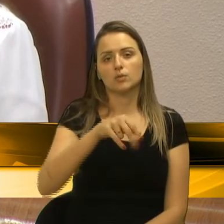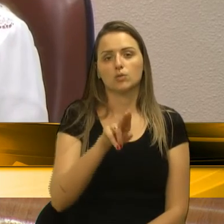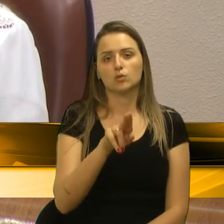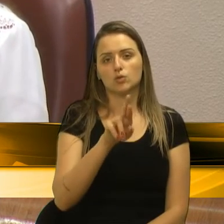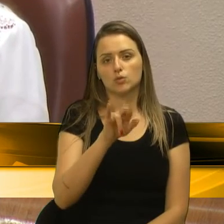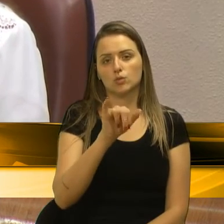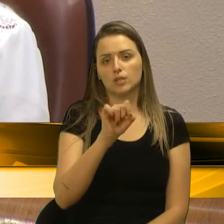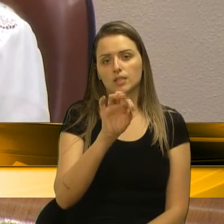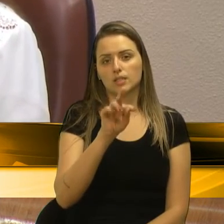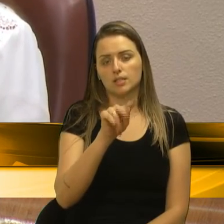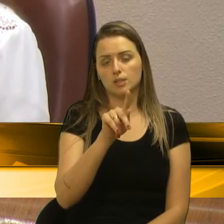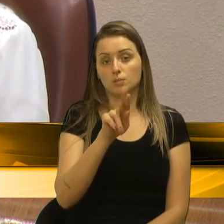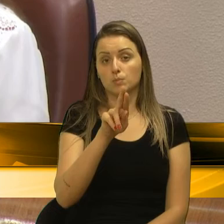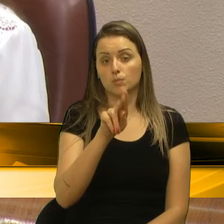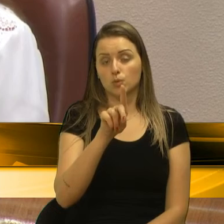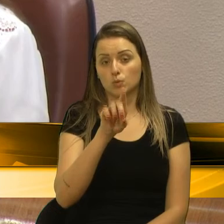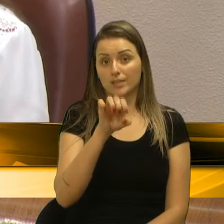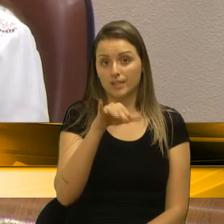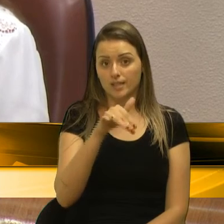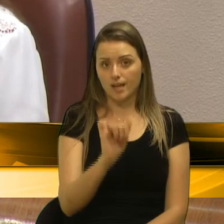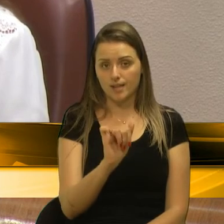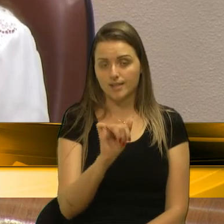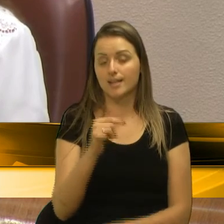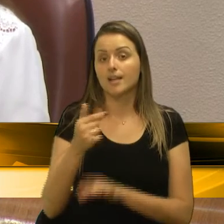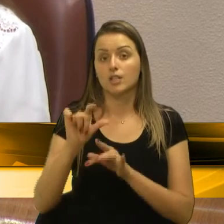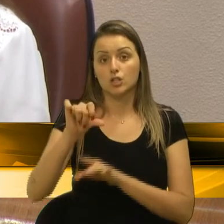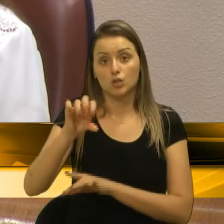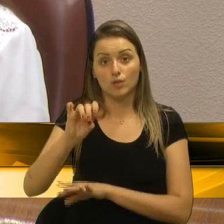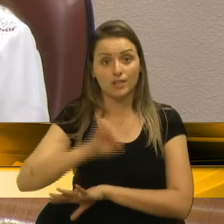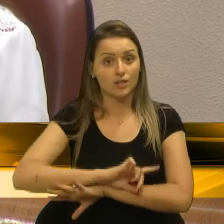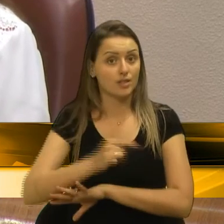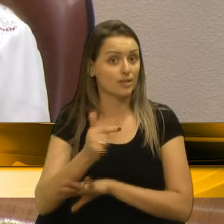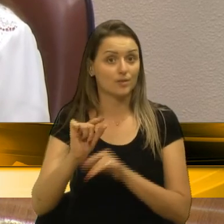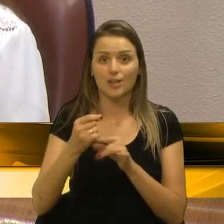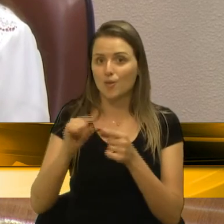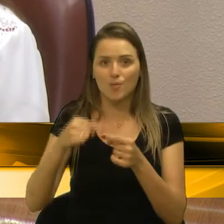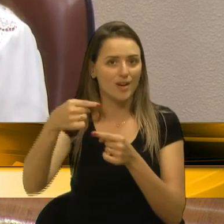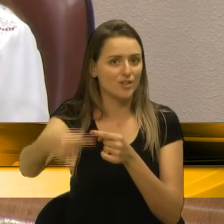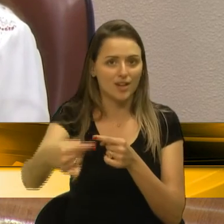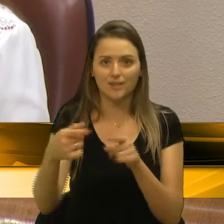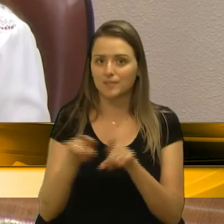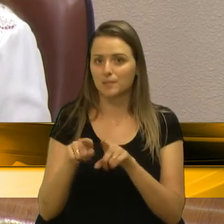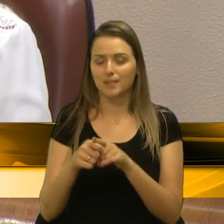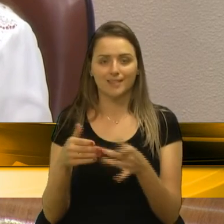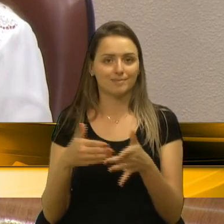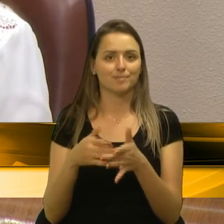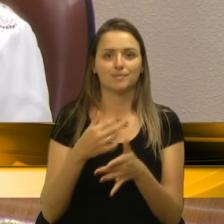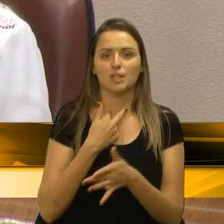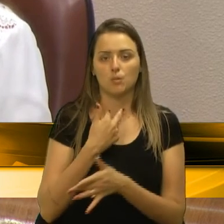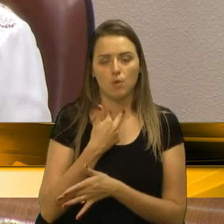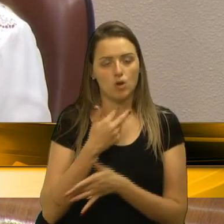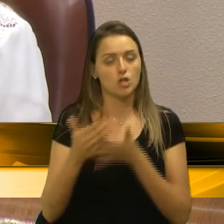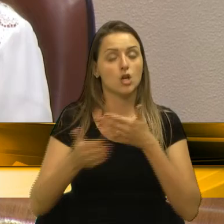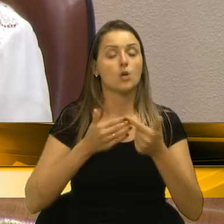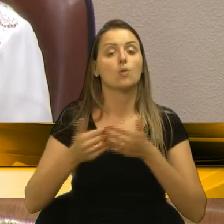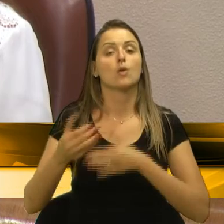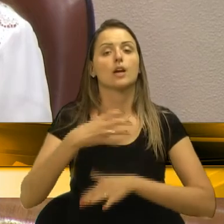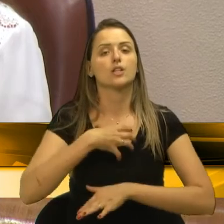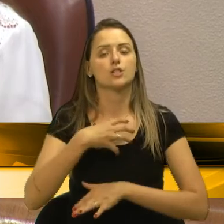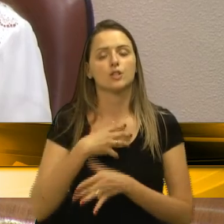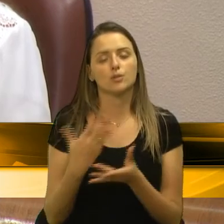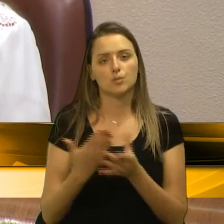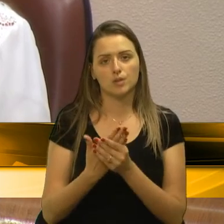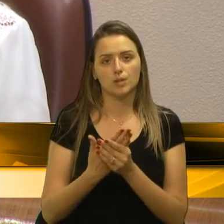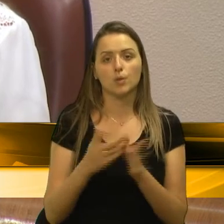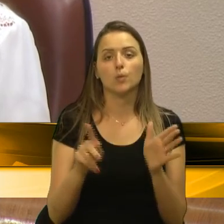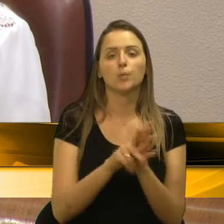o prazo de 90 dias é inadiável, não se suspende nem se interrompe, qualquer que seja a causa. Por fim, o próprio